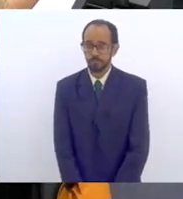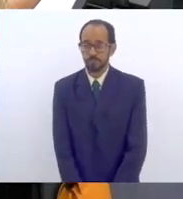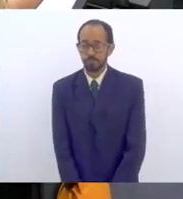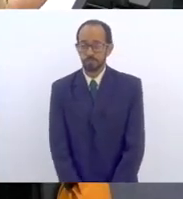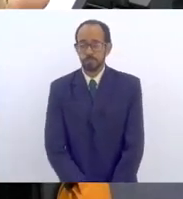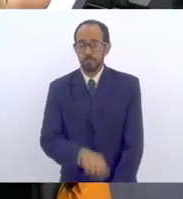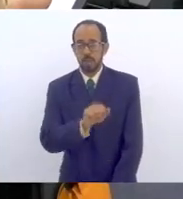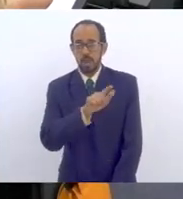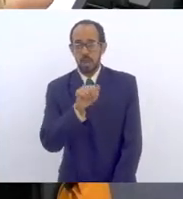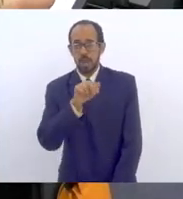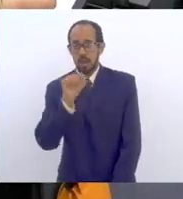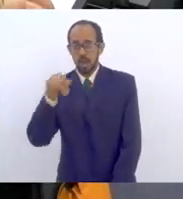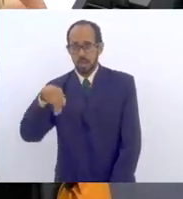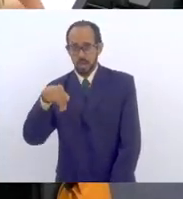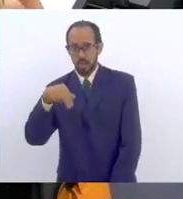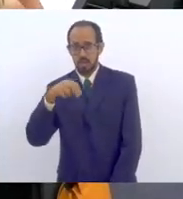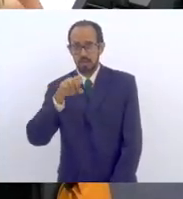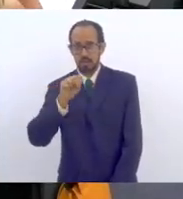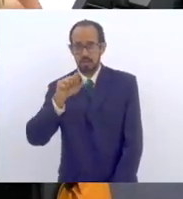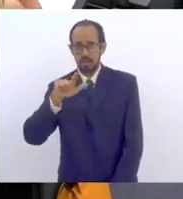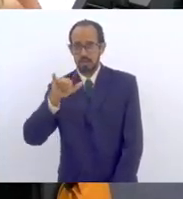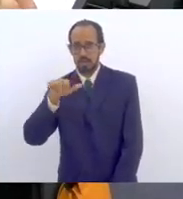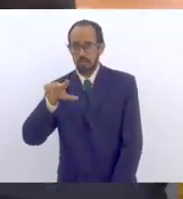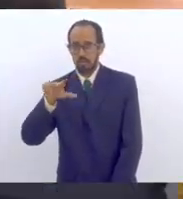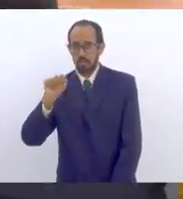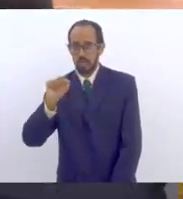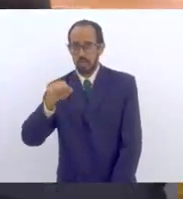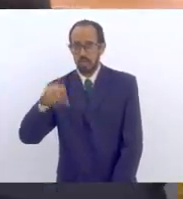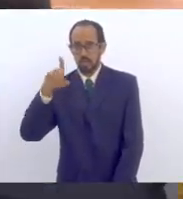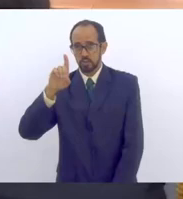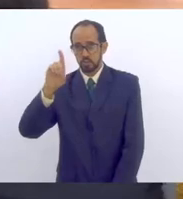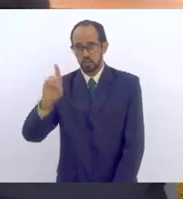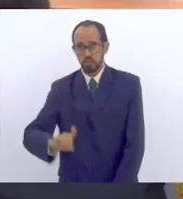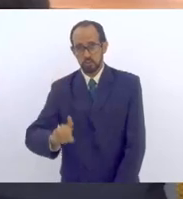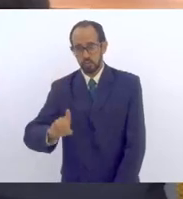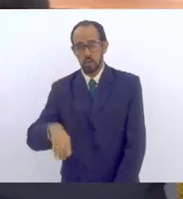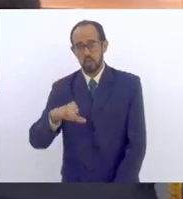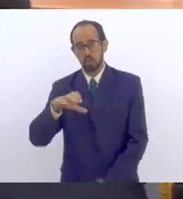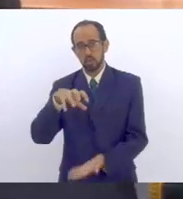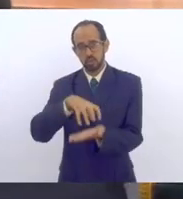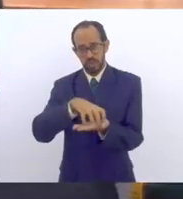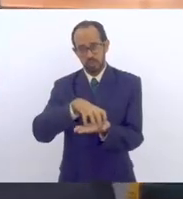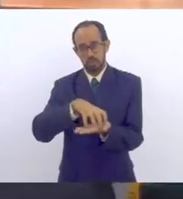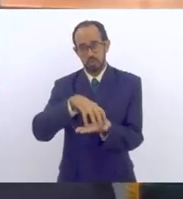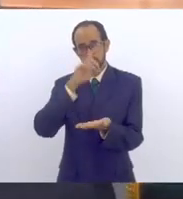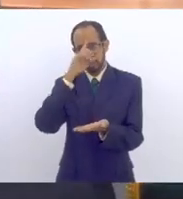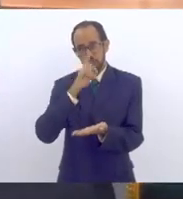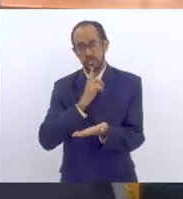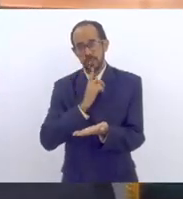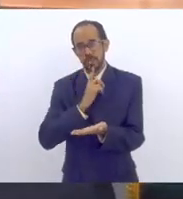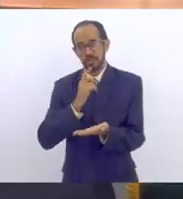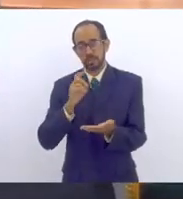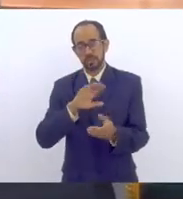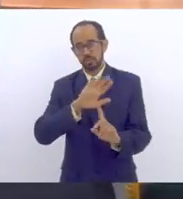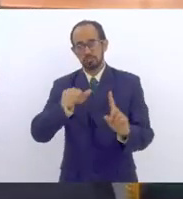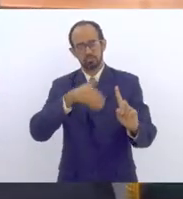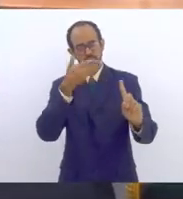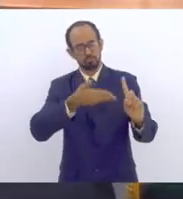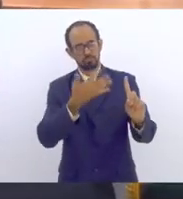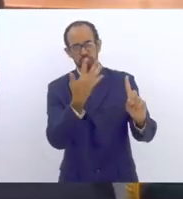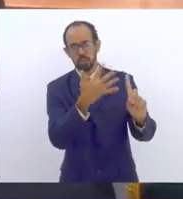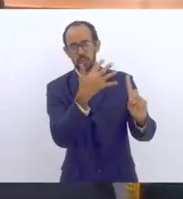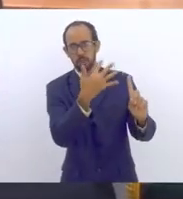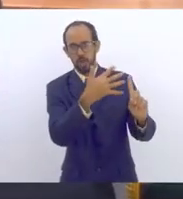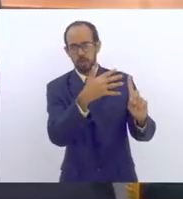Alan Pereira da Silva diretor do centro de imagem de Maricá sim receberá a Moção de aplausos pelos